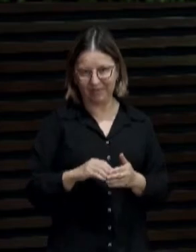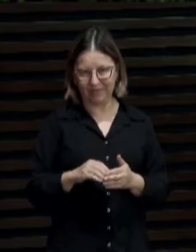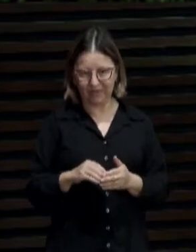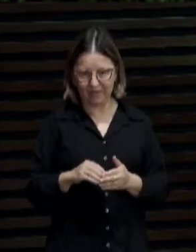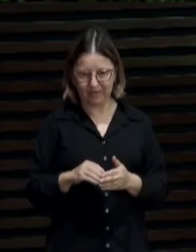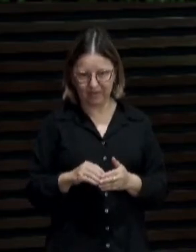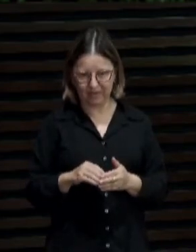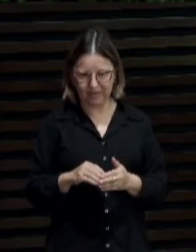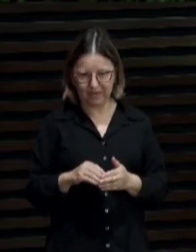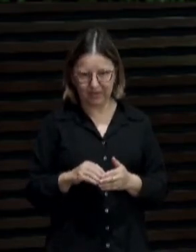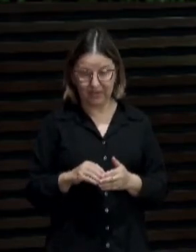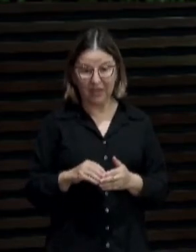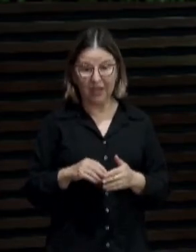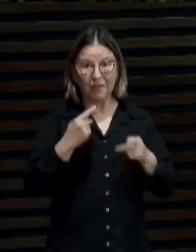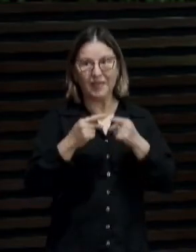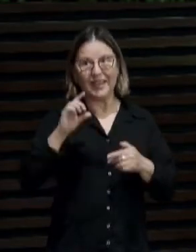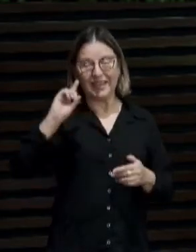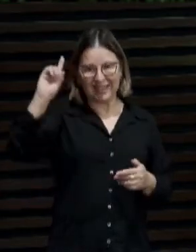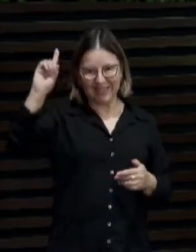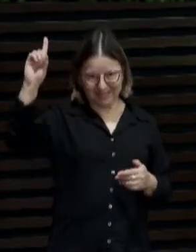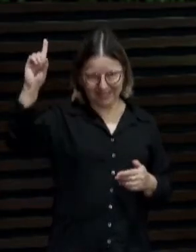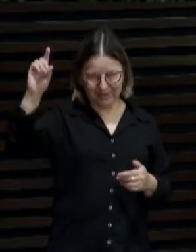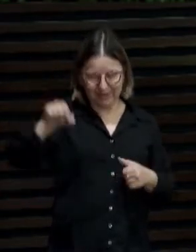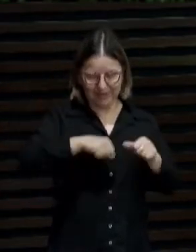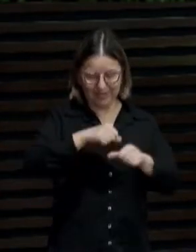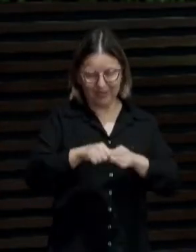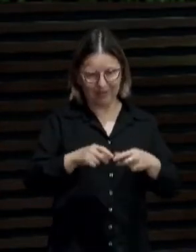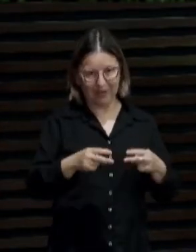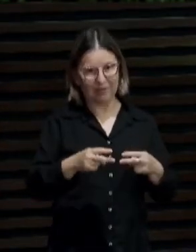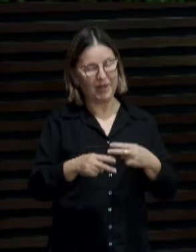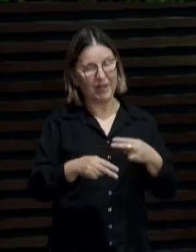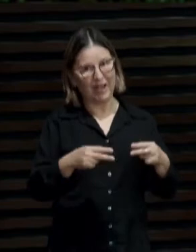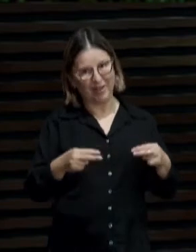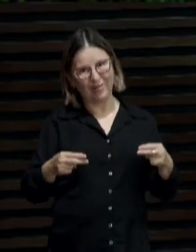faz as coisas para confundir aqueles que acham que são sábios.